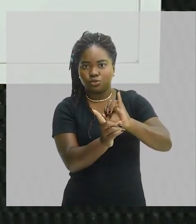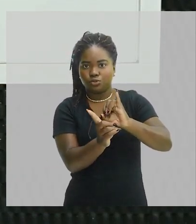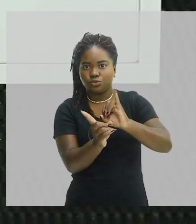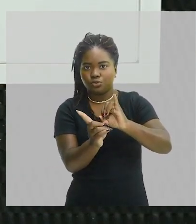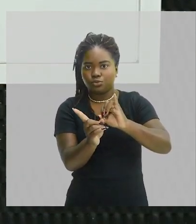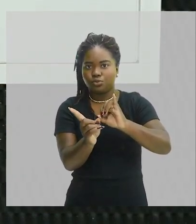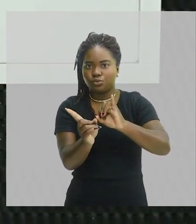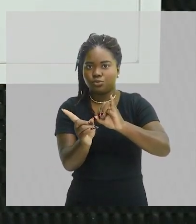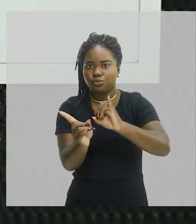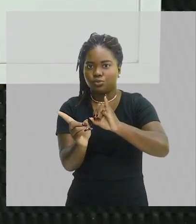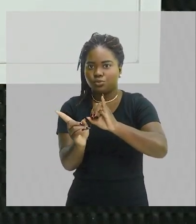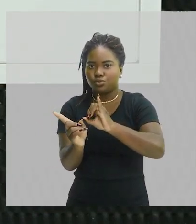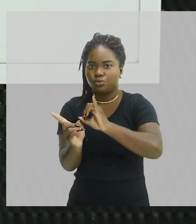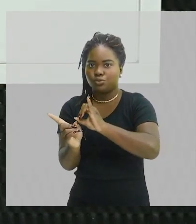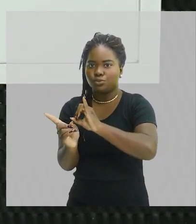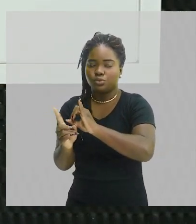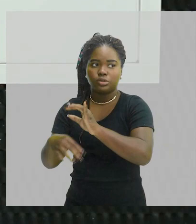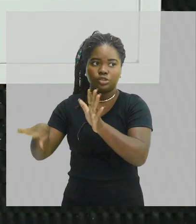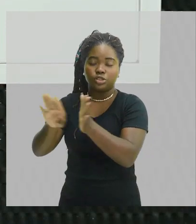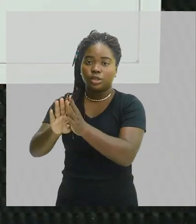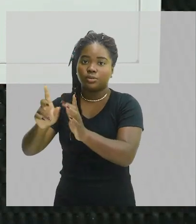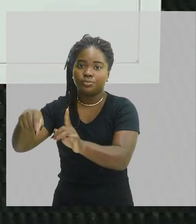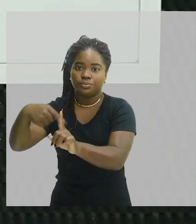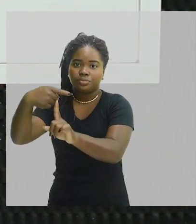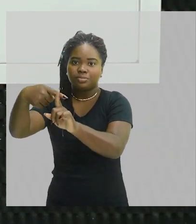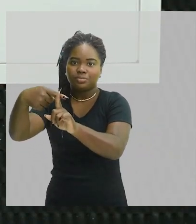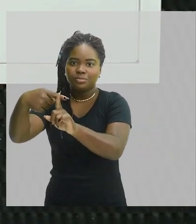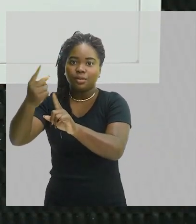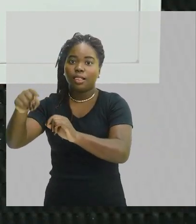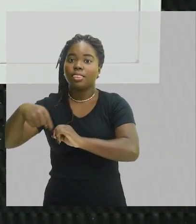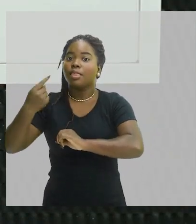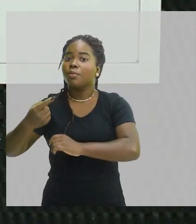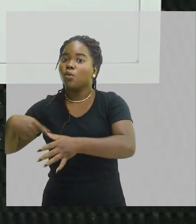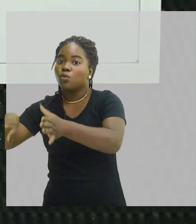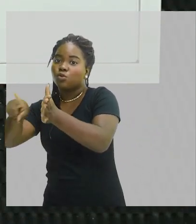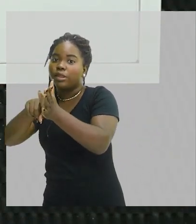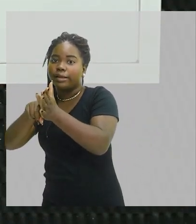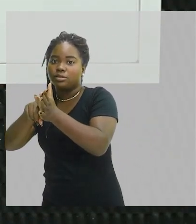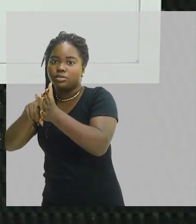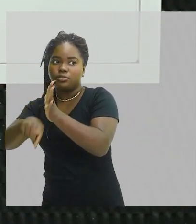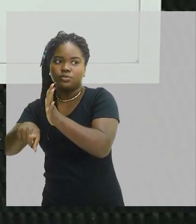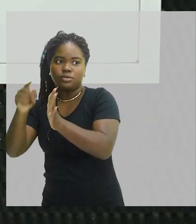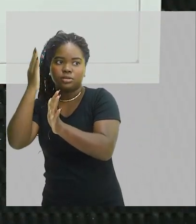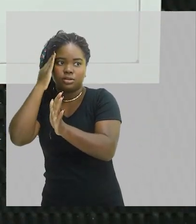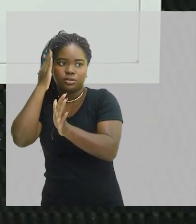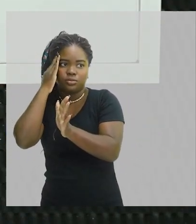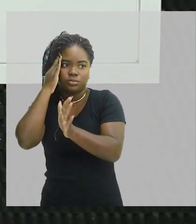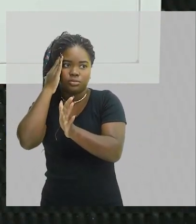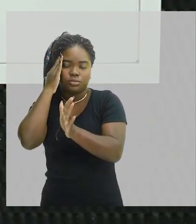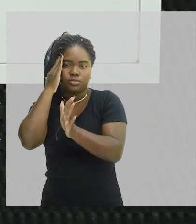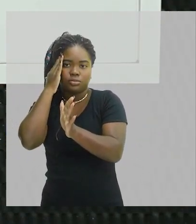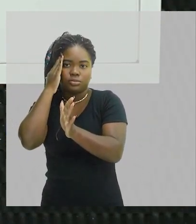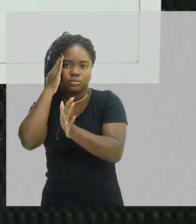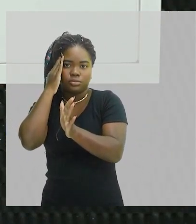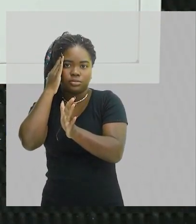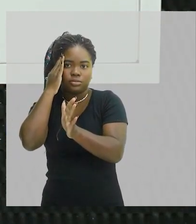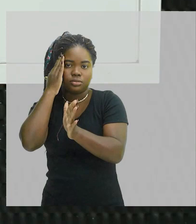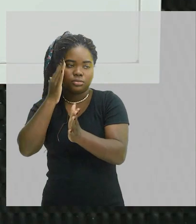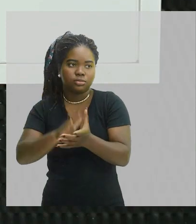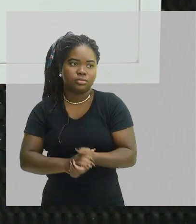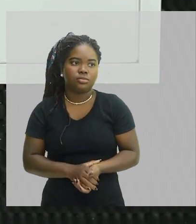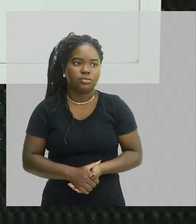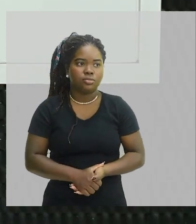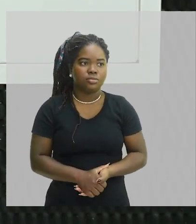chega primeiro no positivo e depois no negativo, certo? O menor é